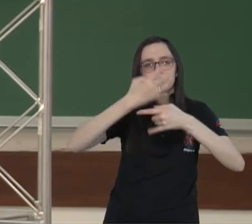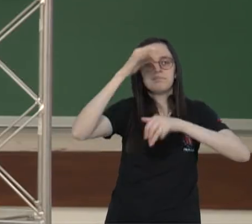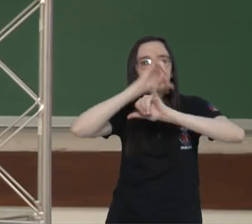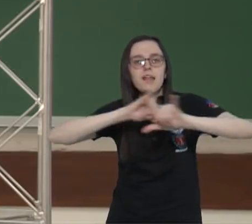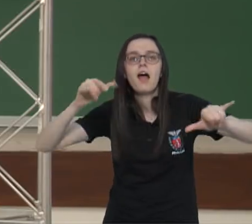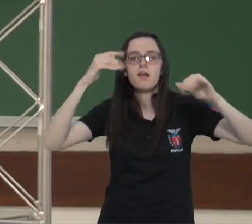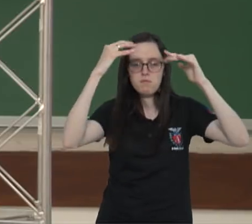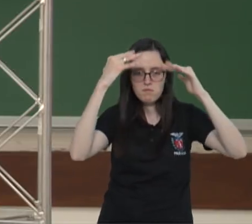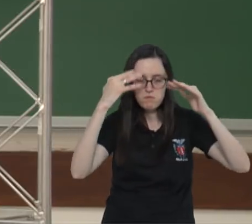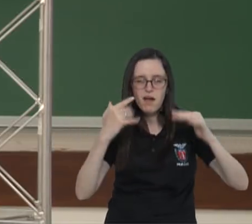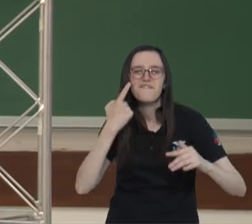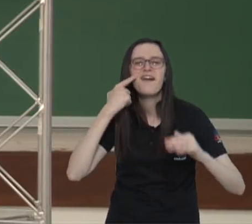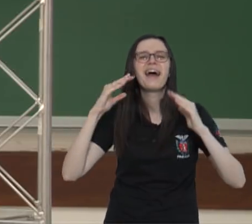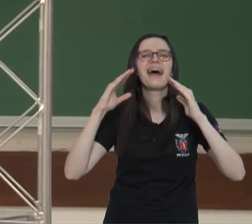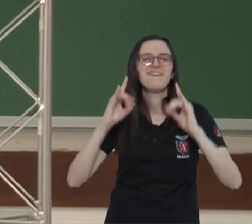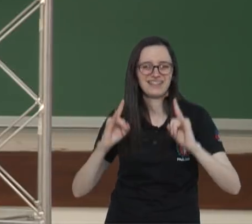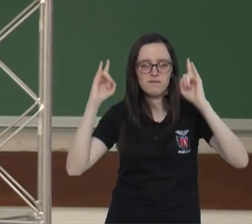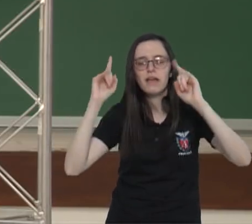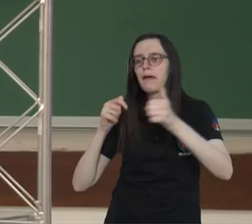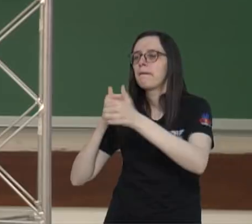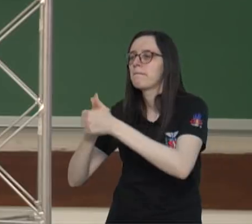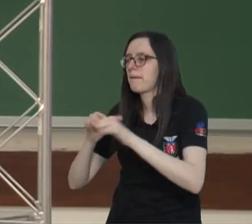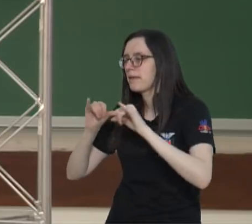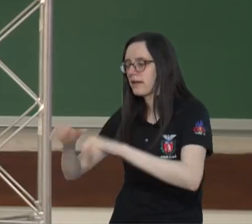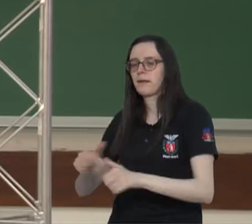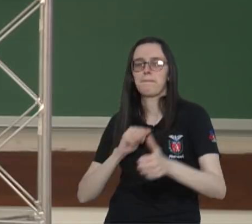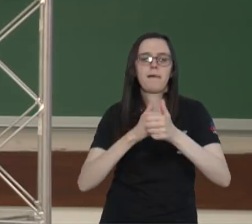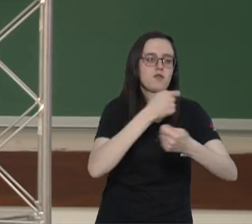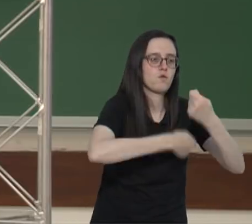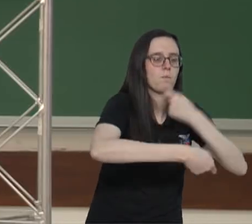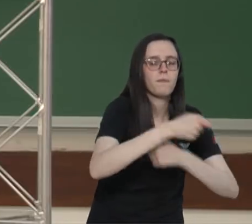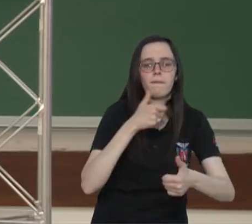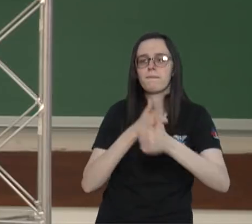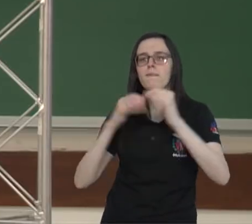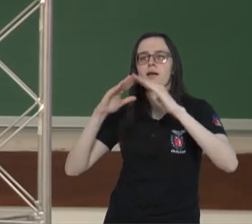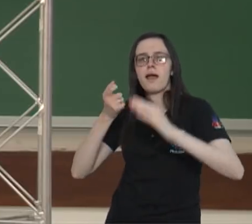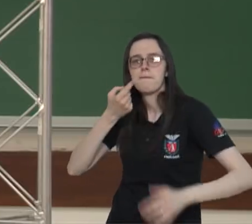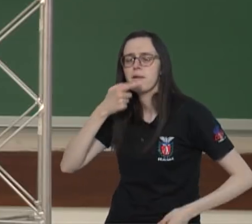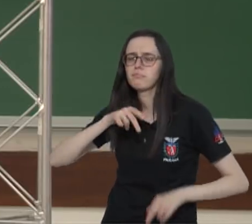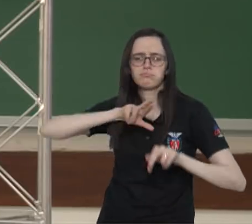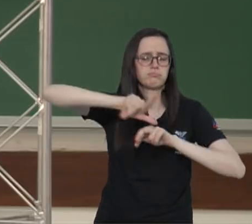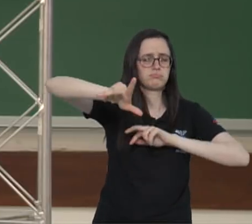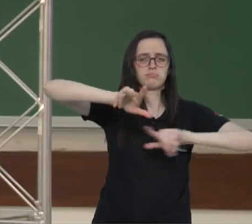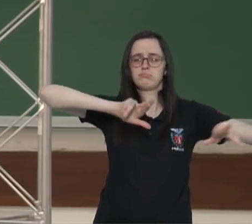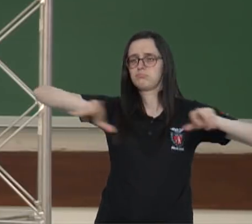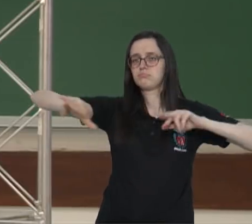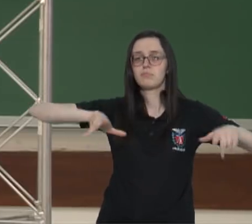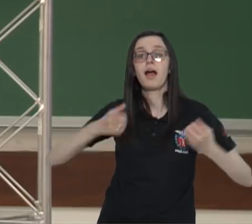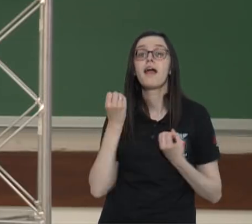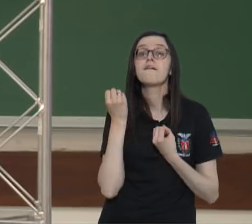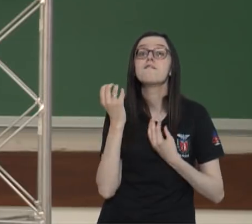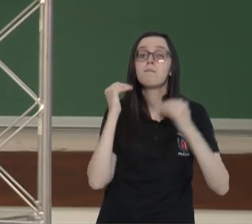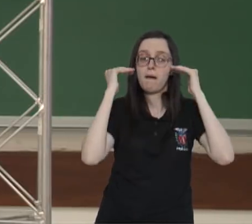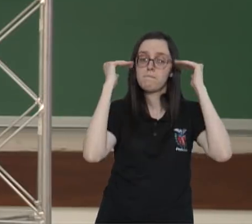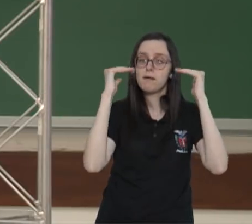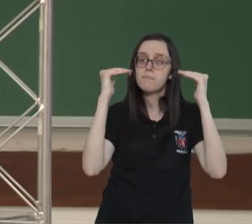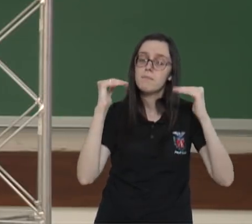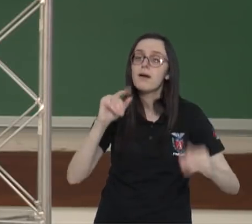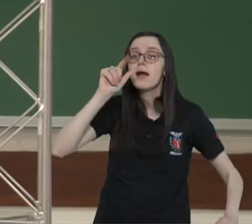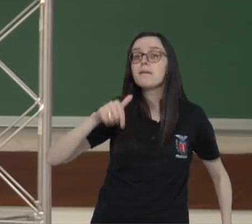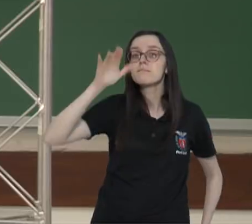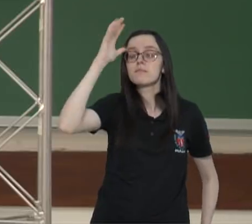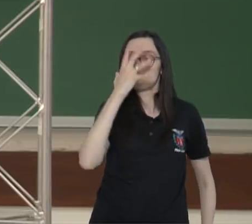de supermercado, que é próximo de farmácia, que é próximo do comércio, né? Ele coloca algumas informações que são